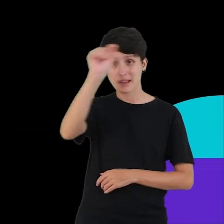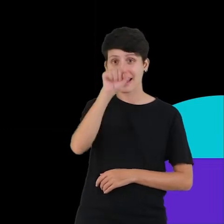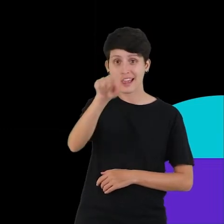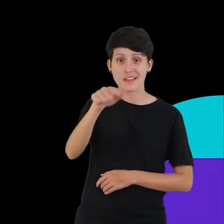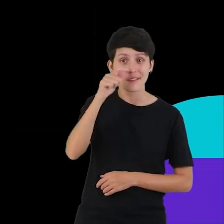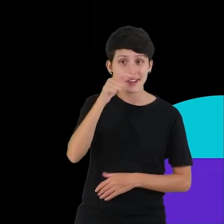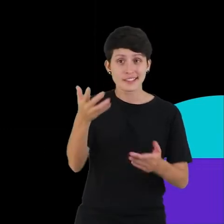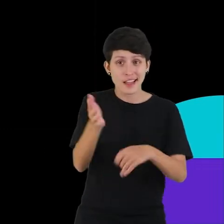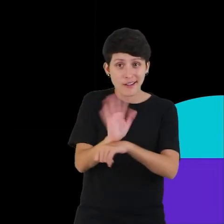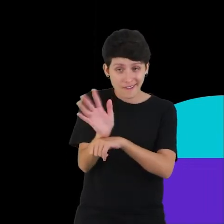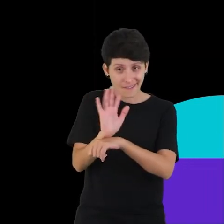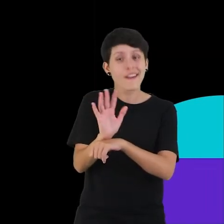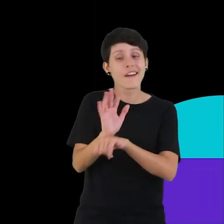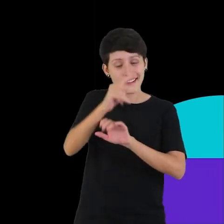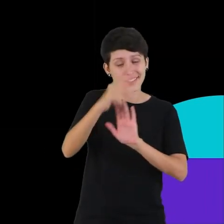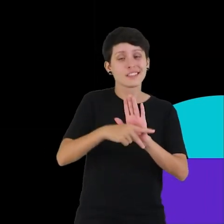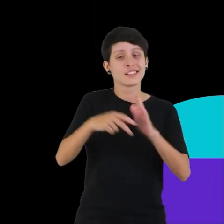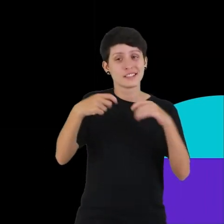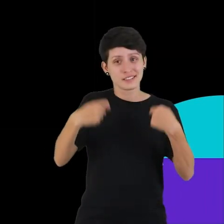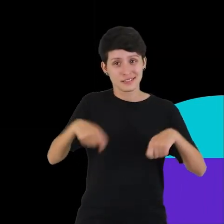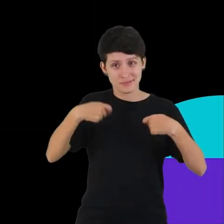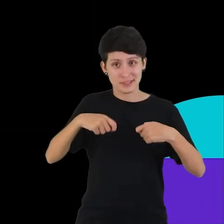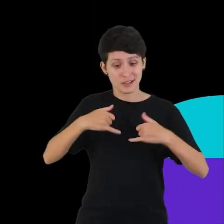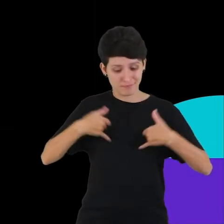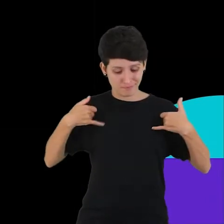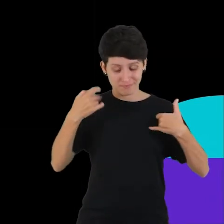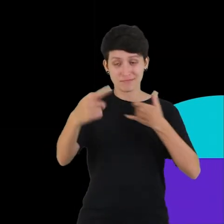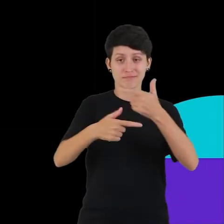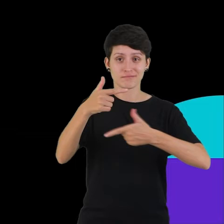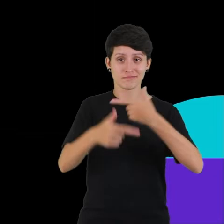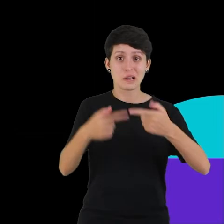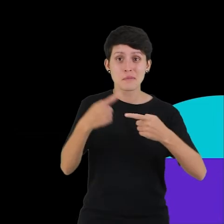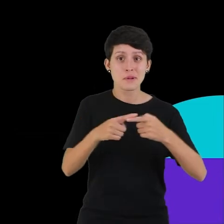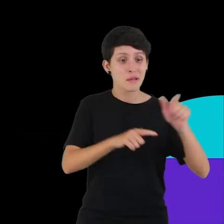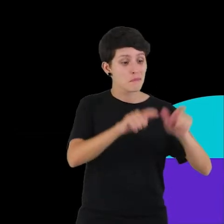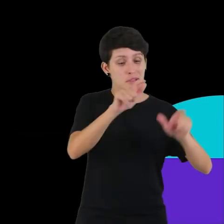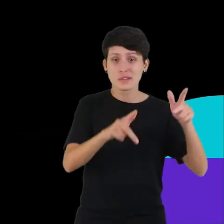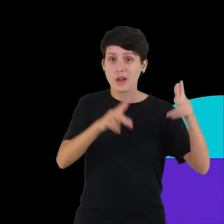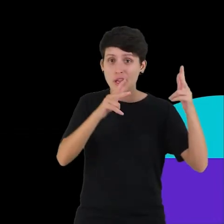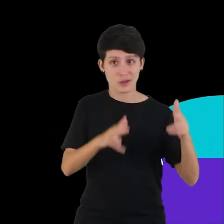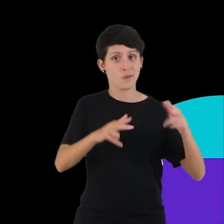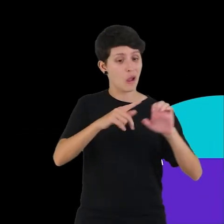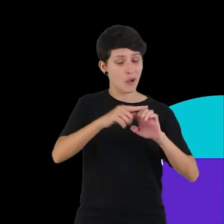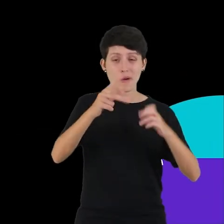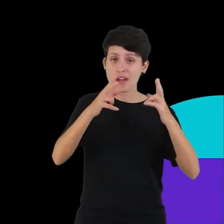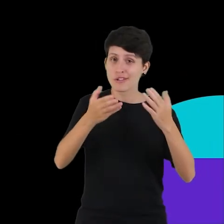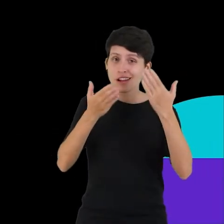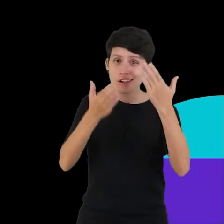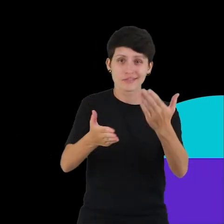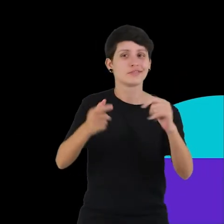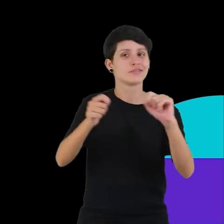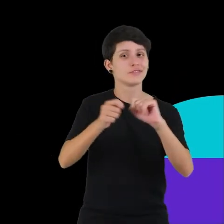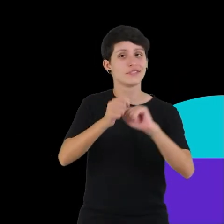mim. A história de Keitiane é